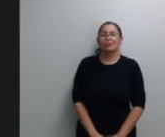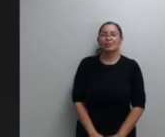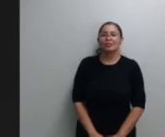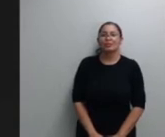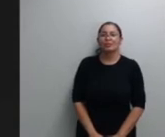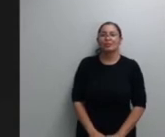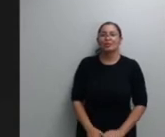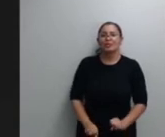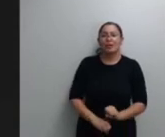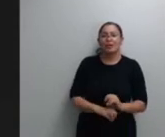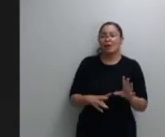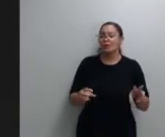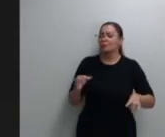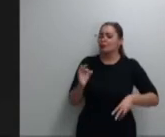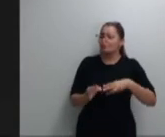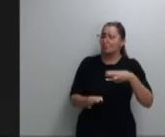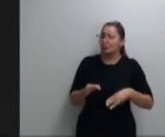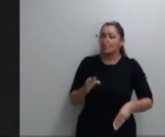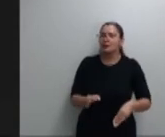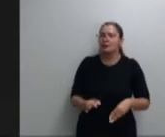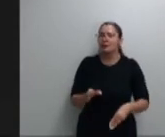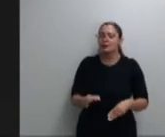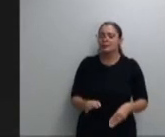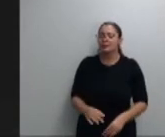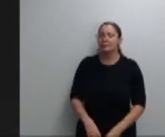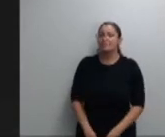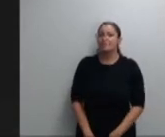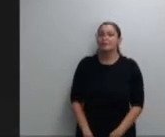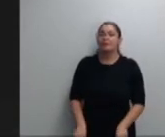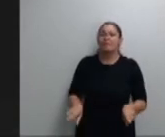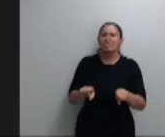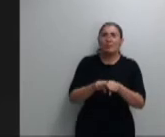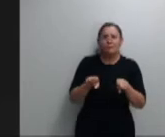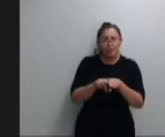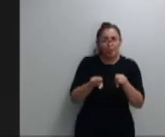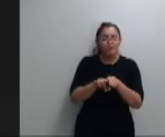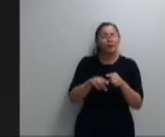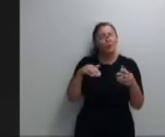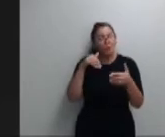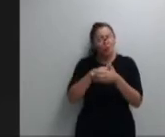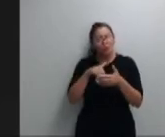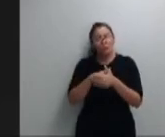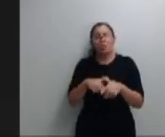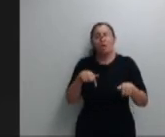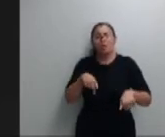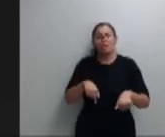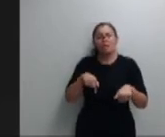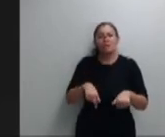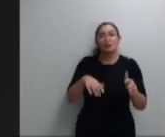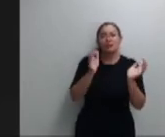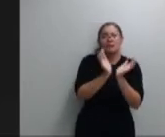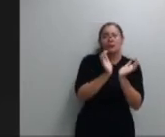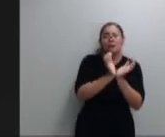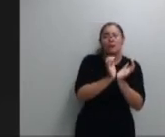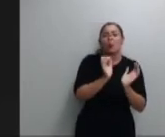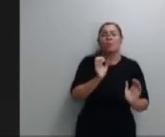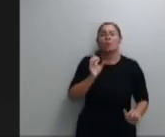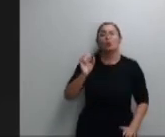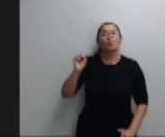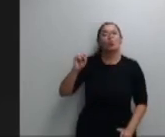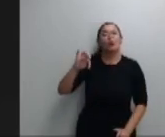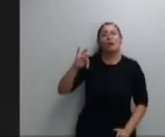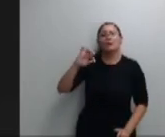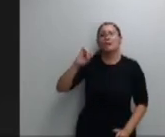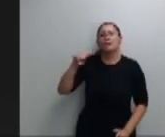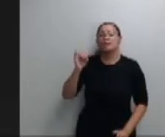do ministro saudoso e querido ministro Teori Zavascki também quando integrou aqui o STJ e no caso